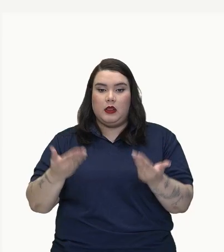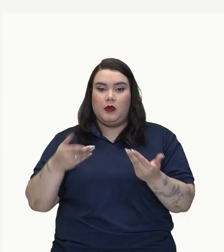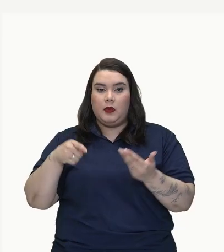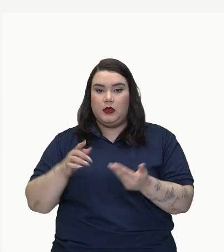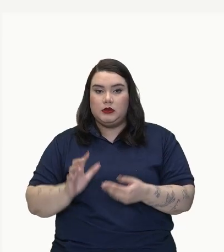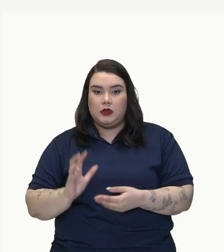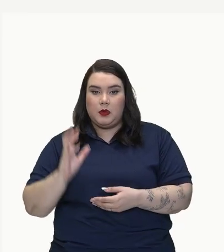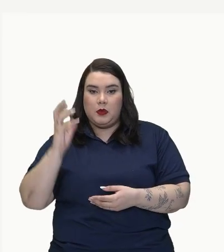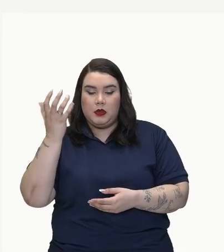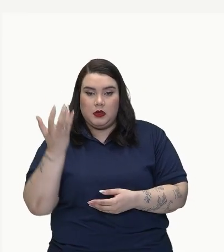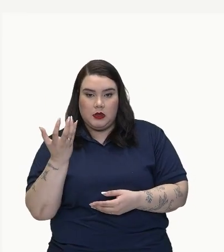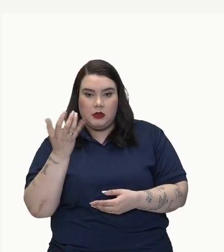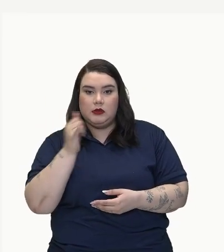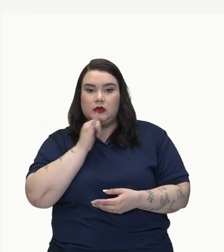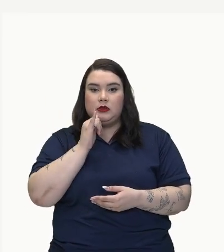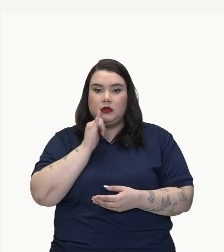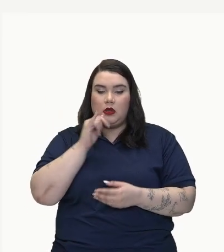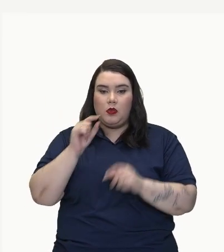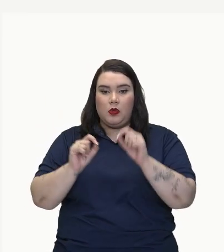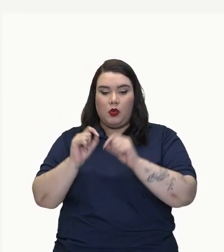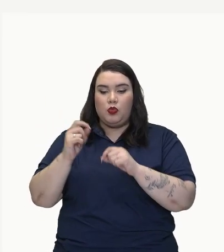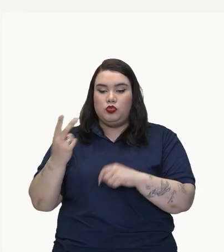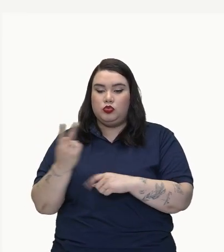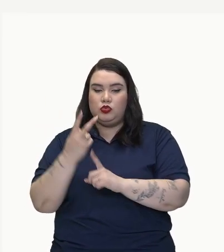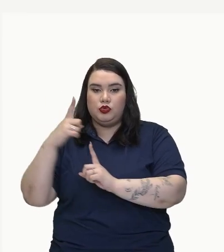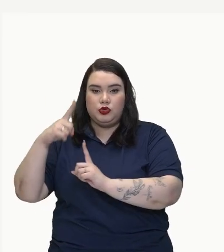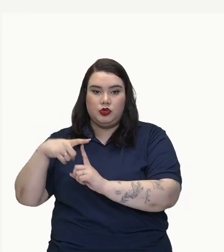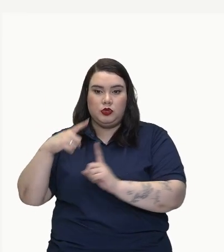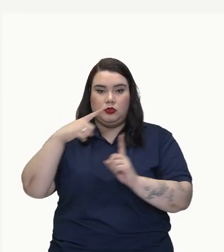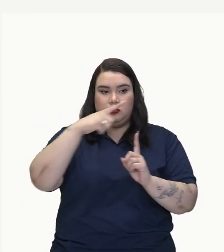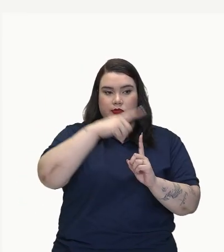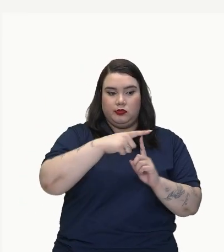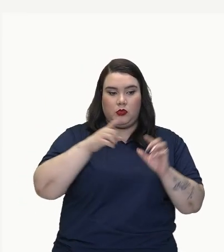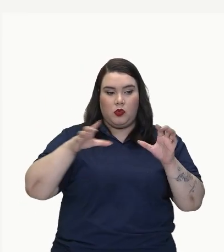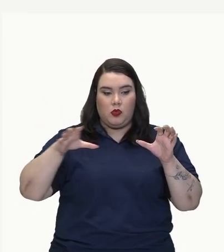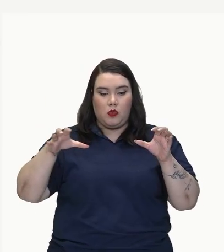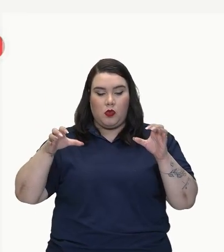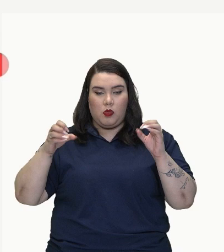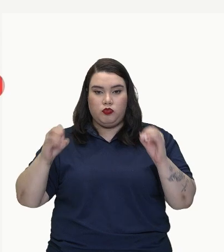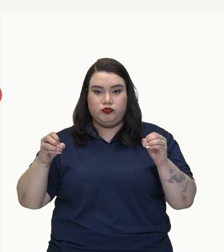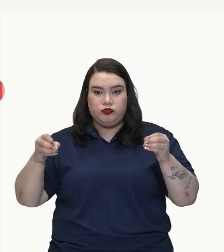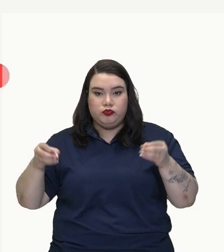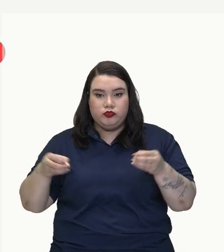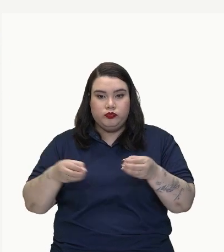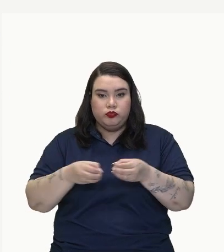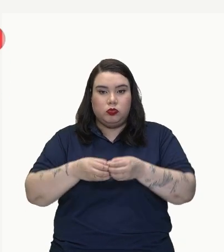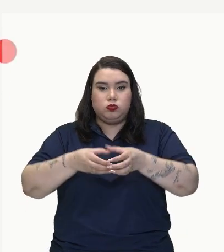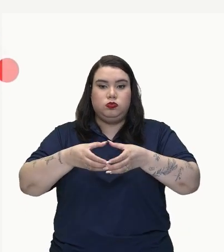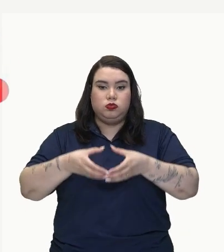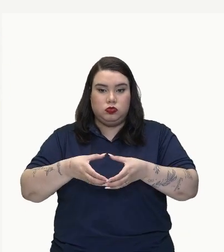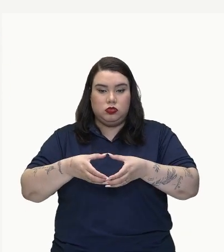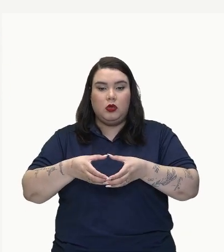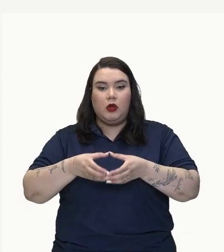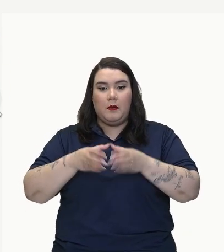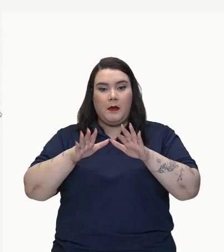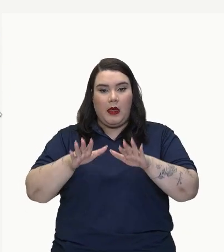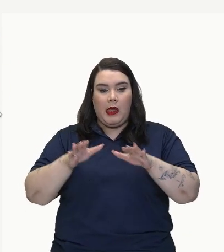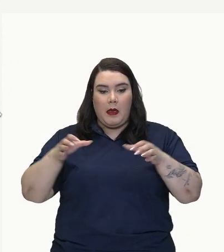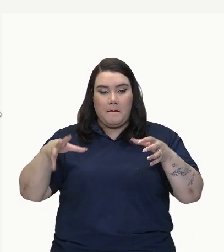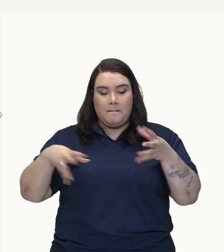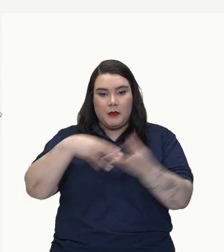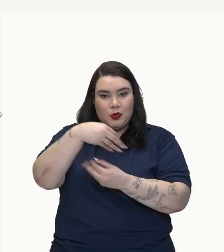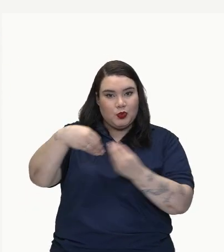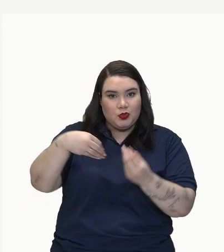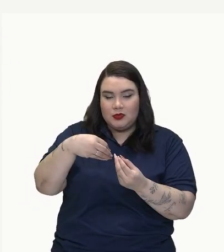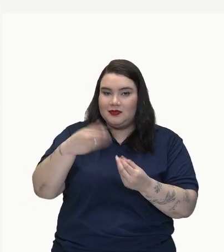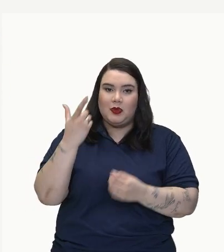acontece, por exemplo, o processo de juntar esses dois grupos novamente, essas duas espécies elas não conseguem mais